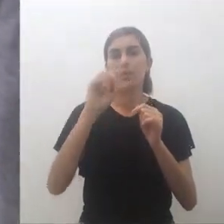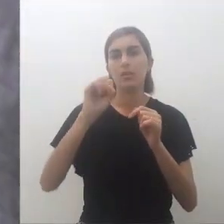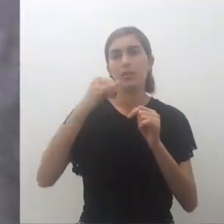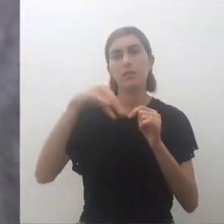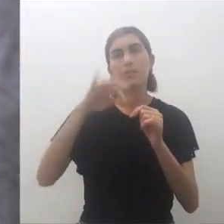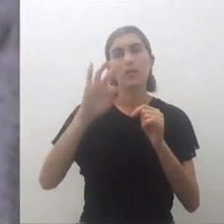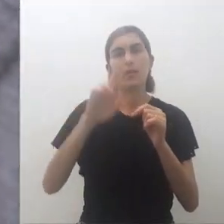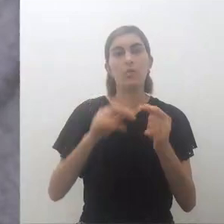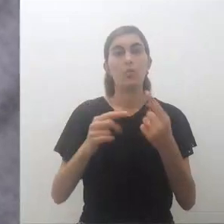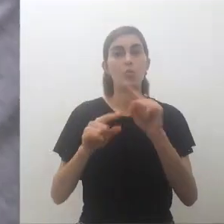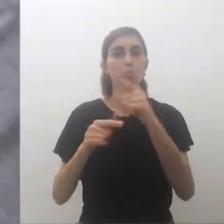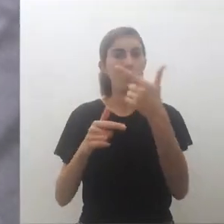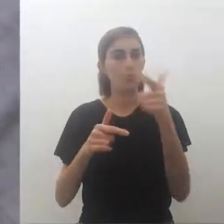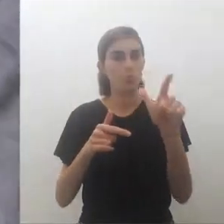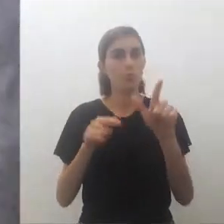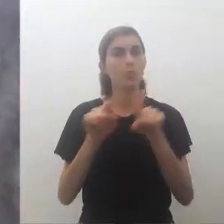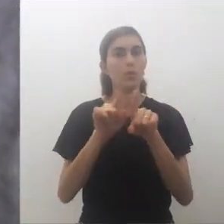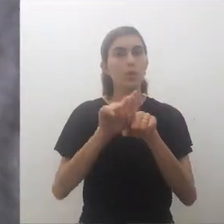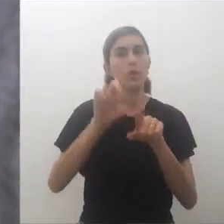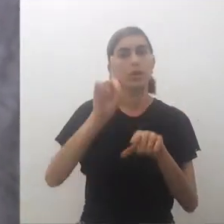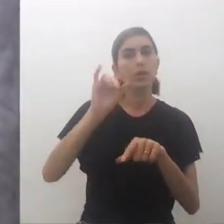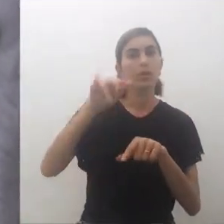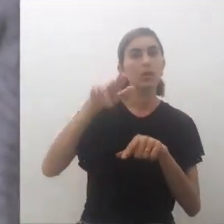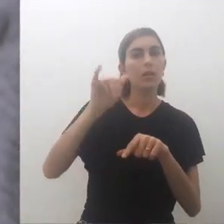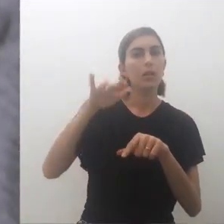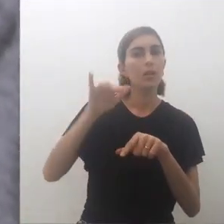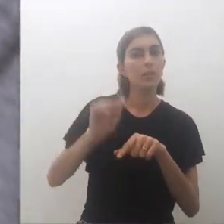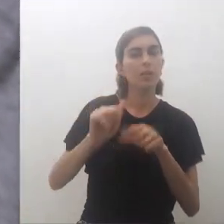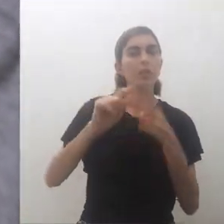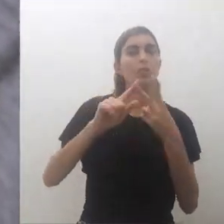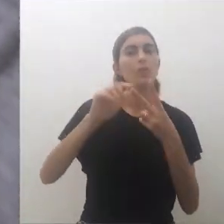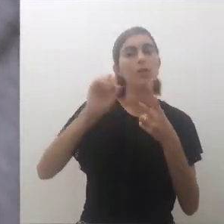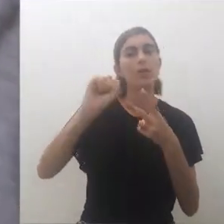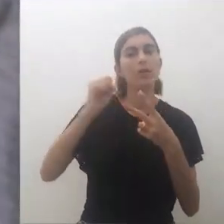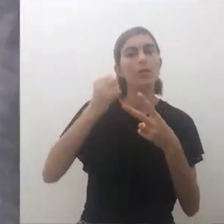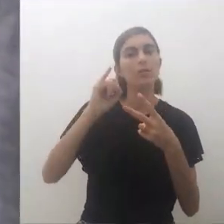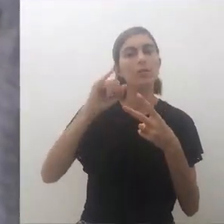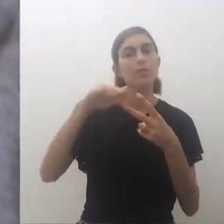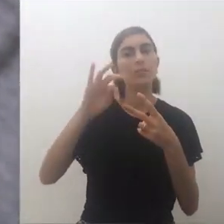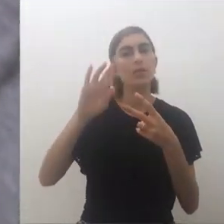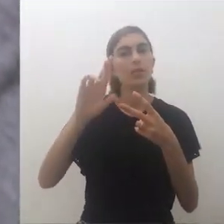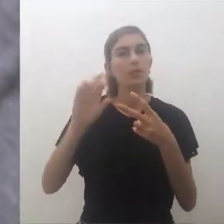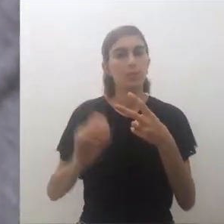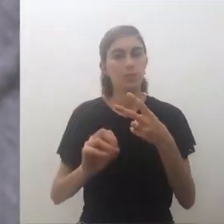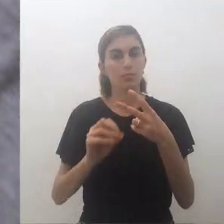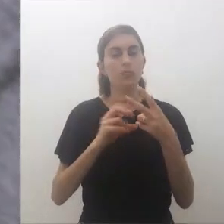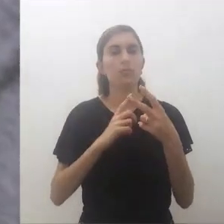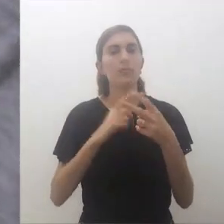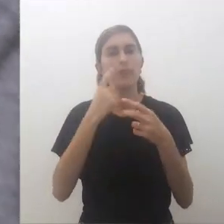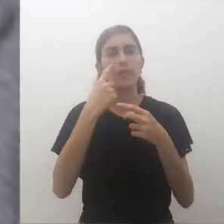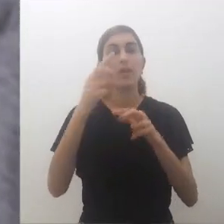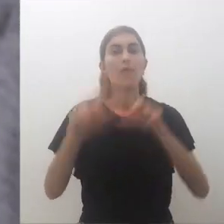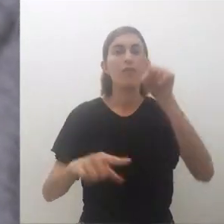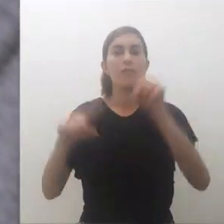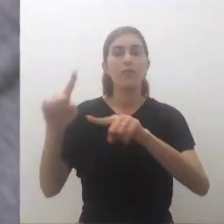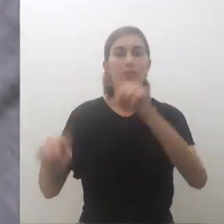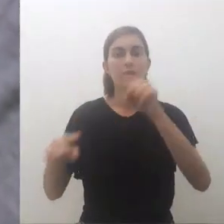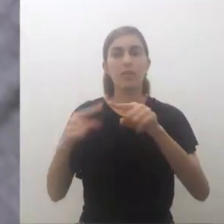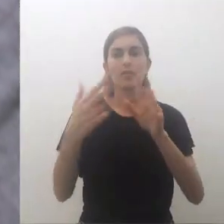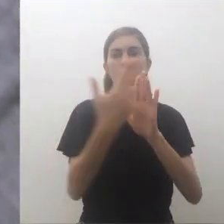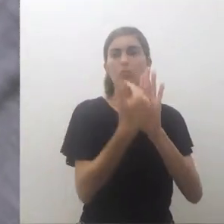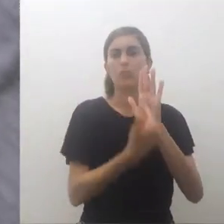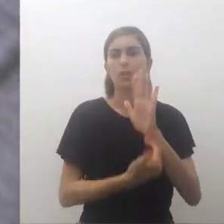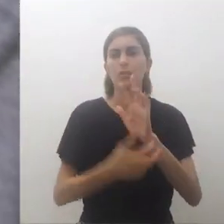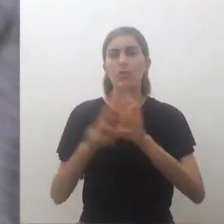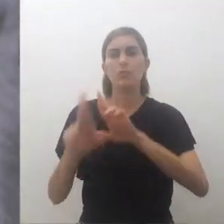simétrico. Neste outro, ele é dinâmico e assimétrico. O dinamismo é visto pela variação de formas e